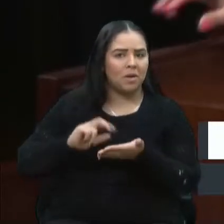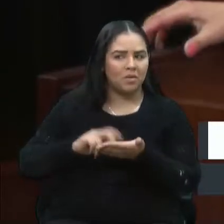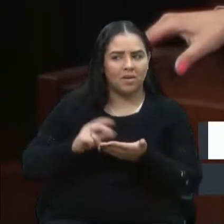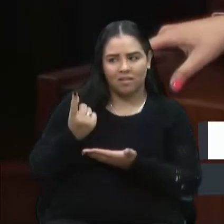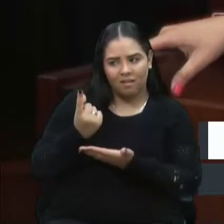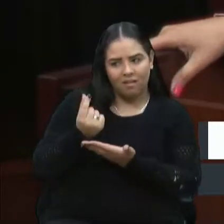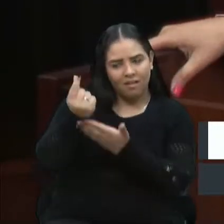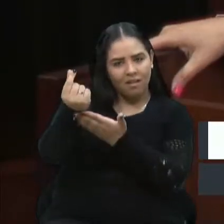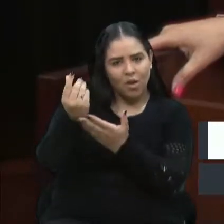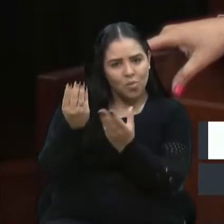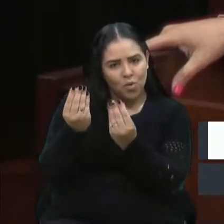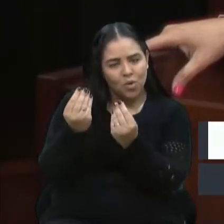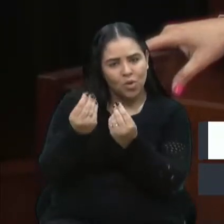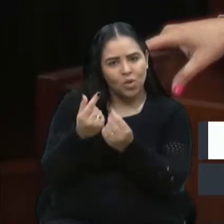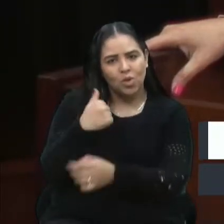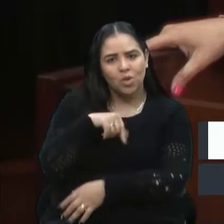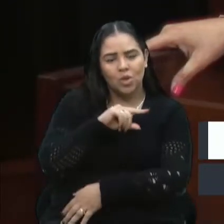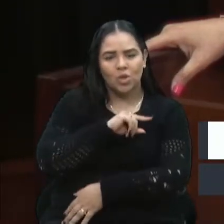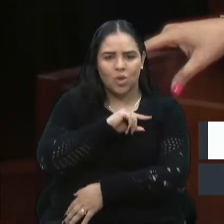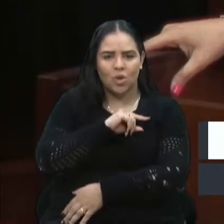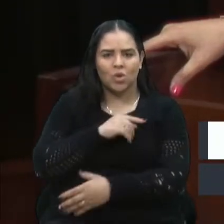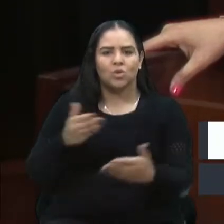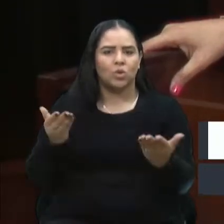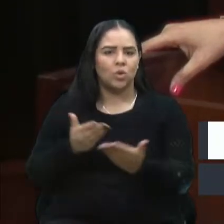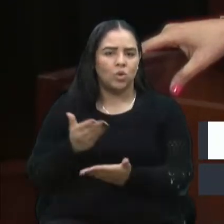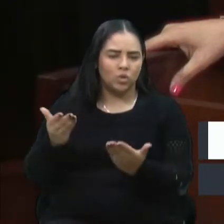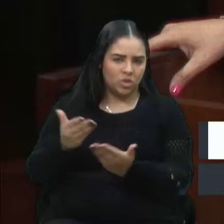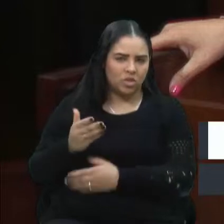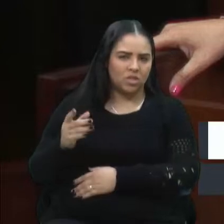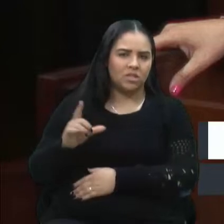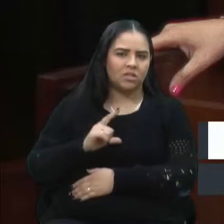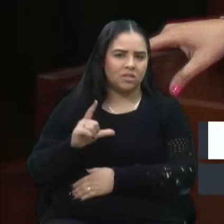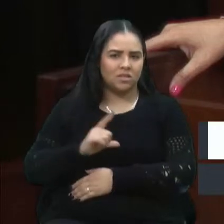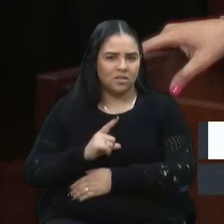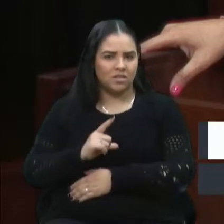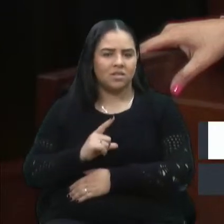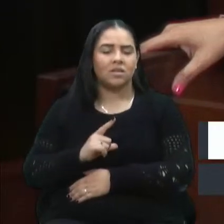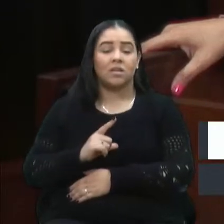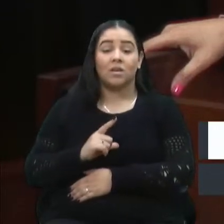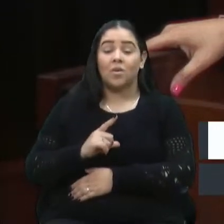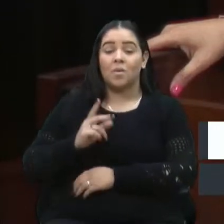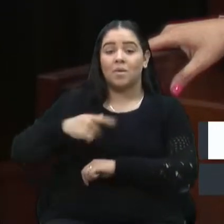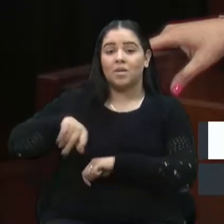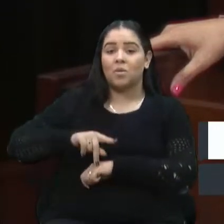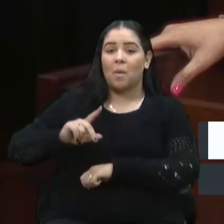E aí é preciso dizer que nós estamos hoje entre os países com maior taxa